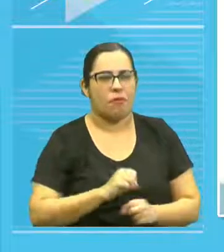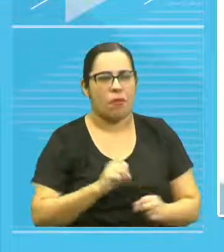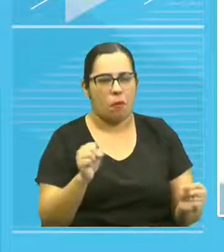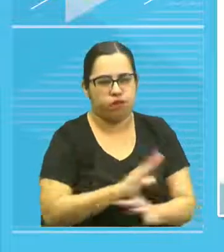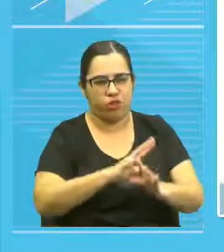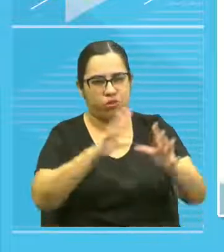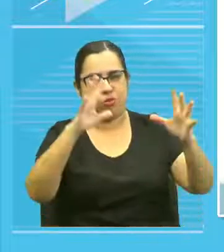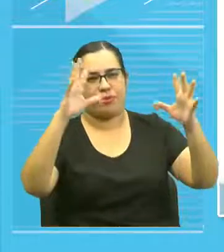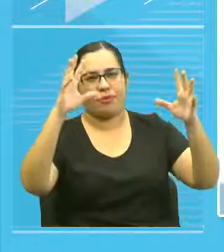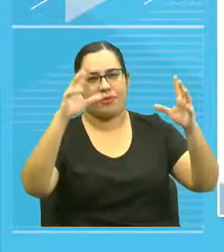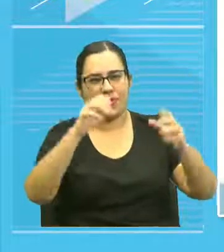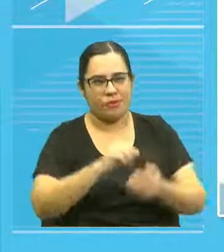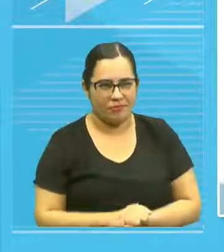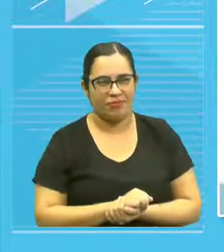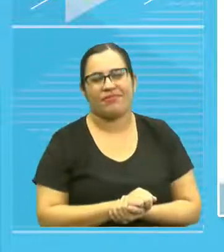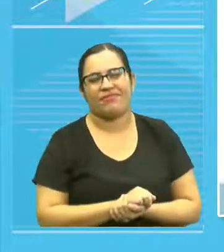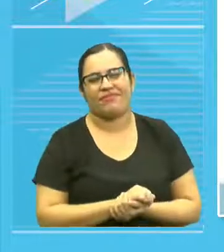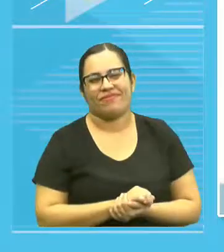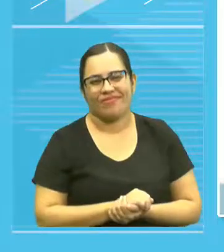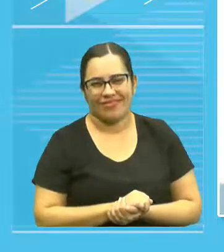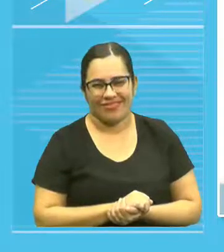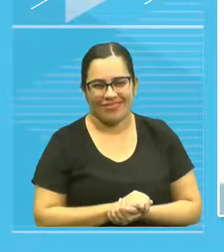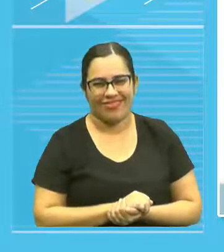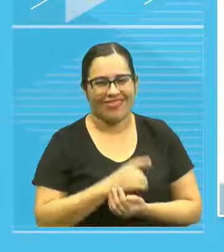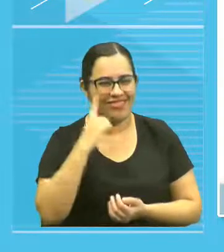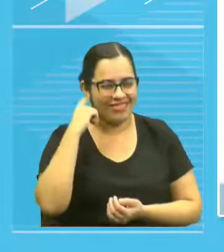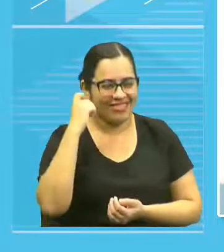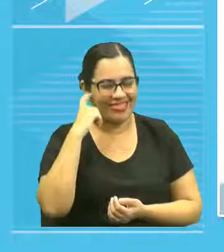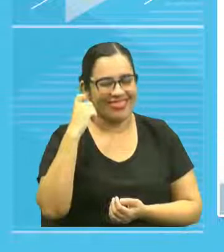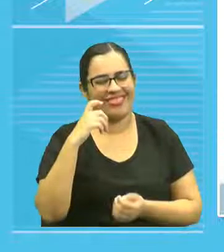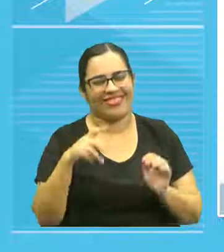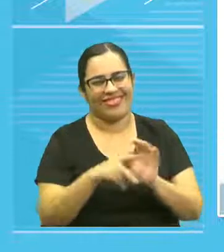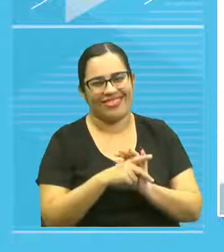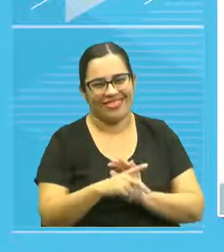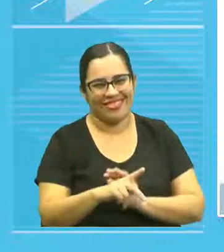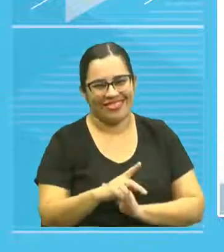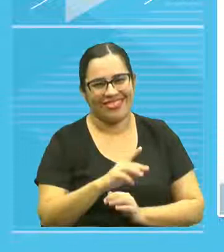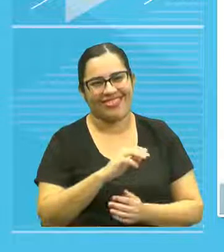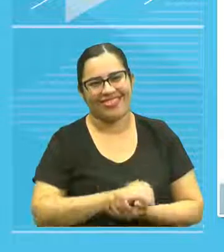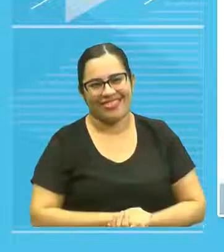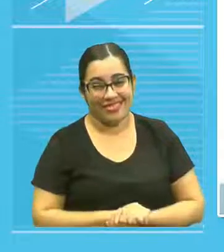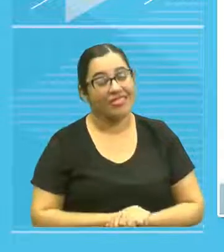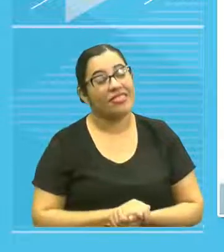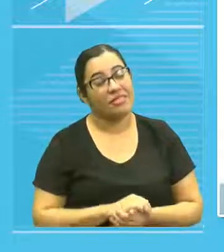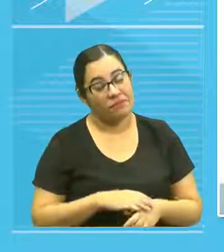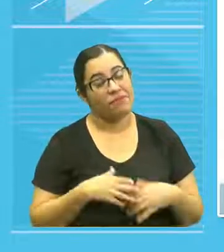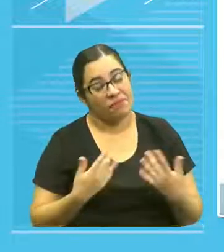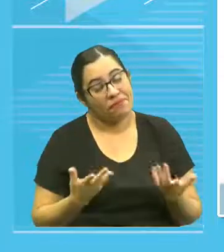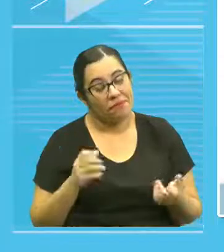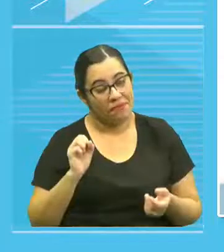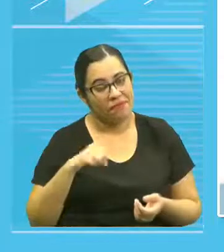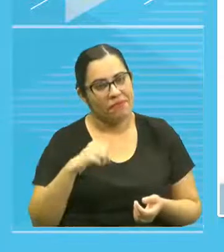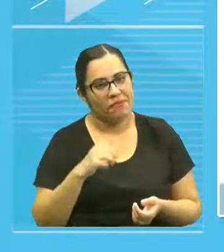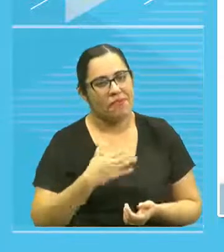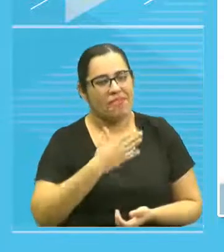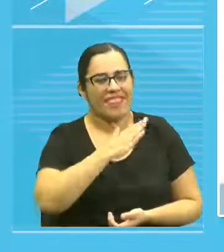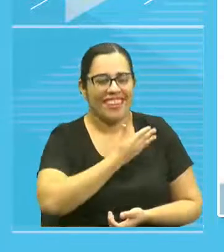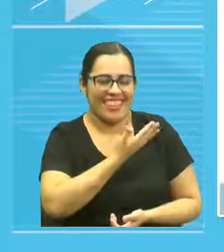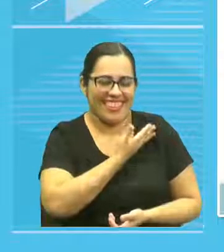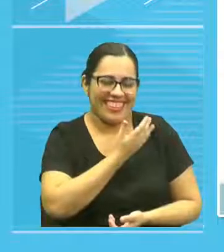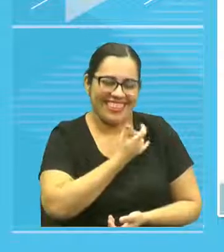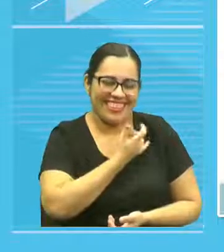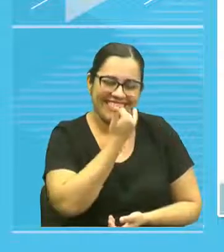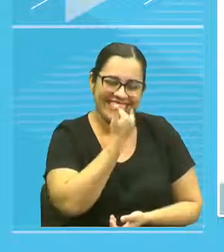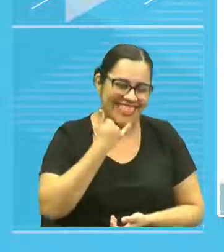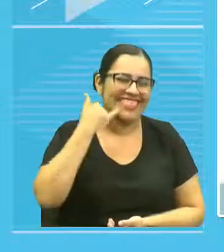Pou aí só a zona mata pés e aí eu o meu amigo não ia